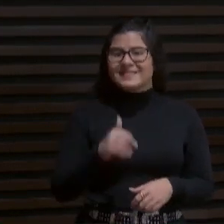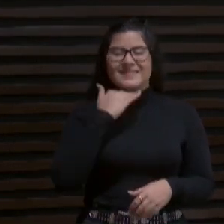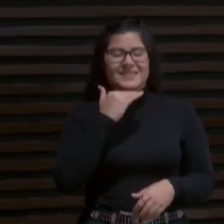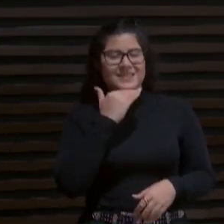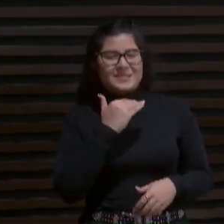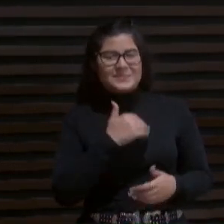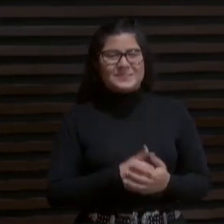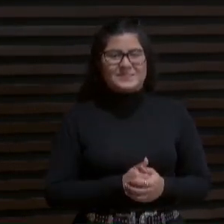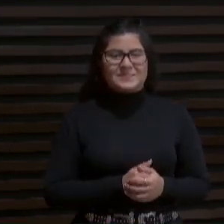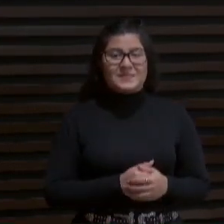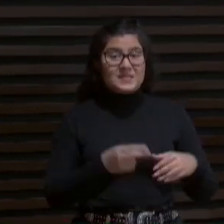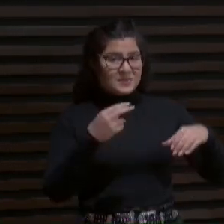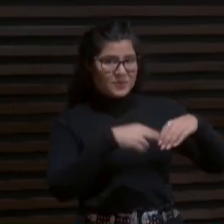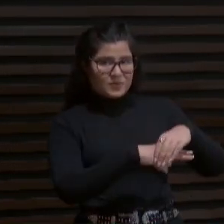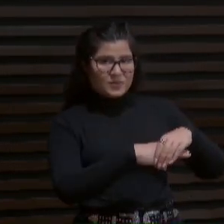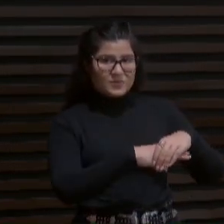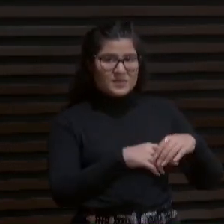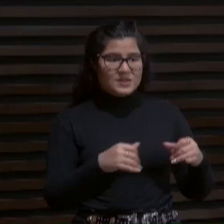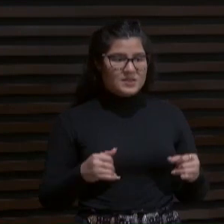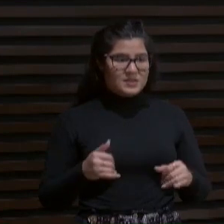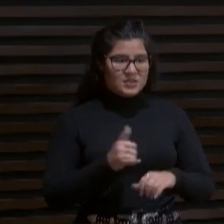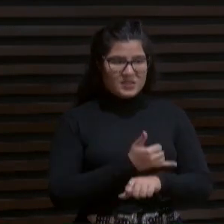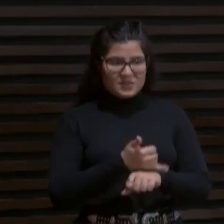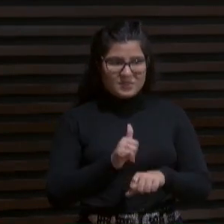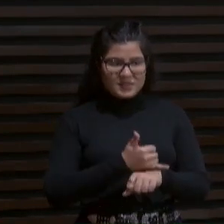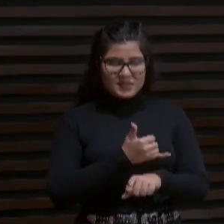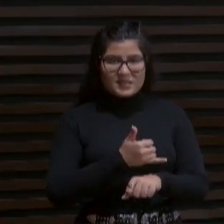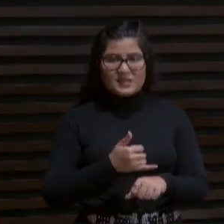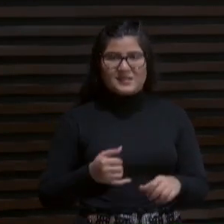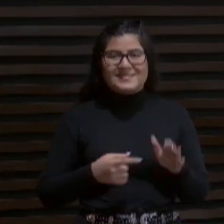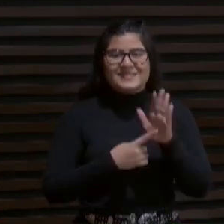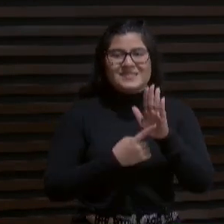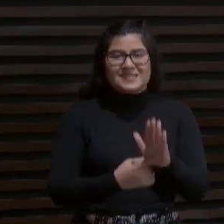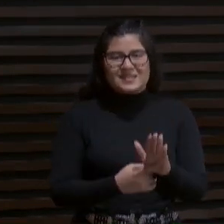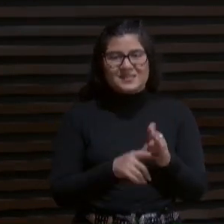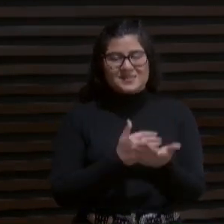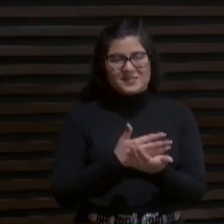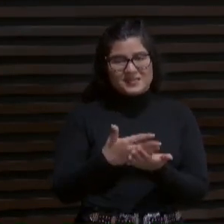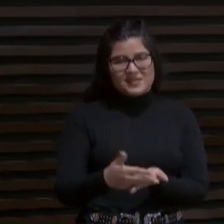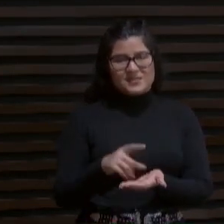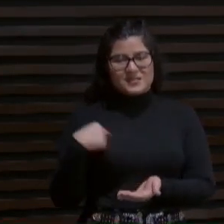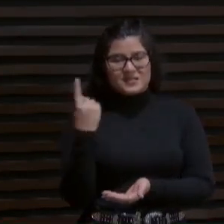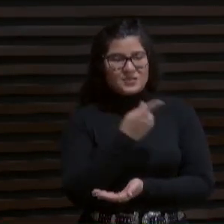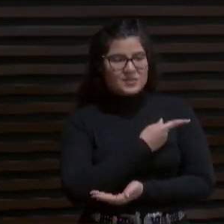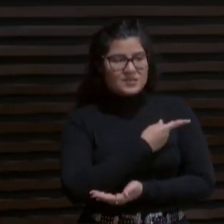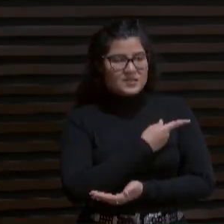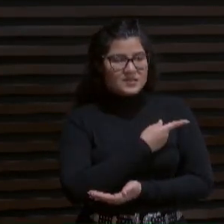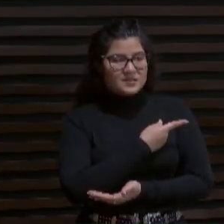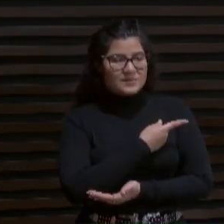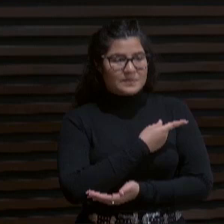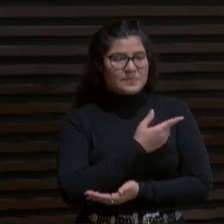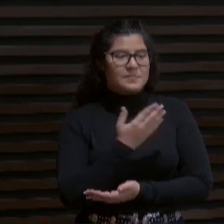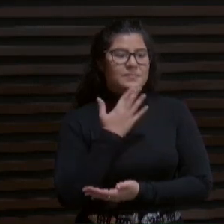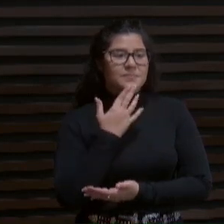Na sepultura em Jerusalém está o sinal do início da nossa peregrinação